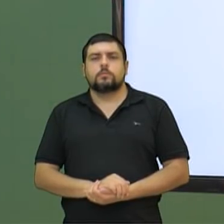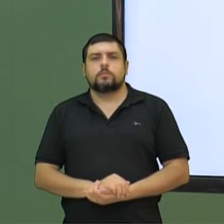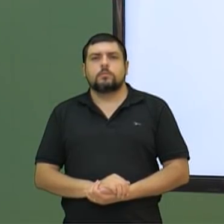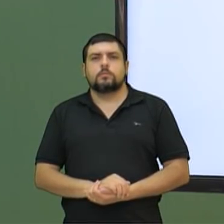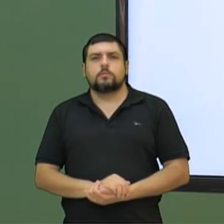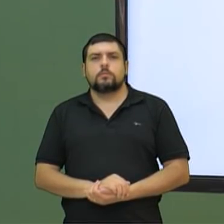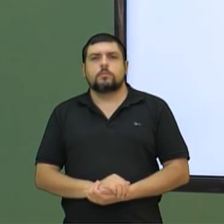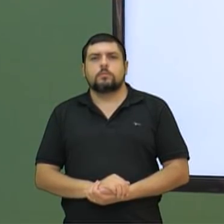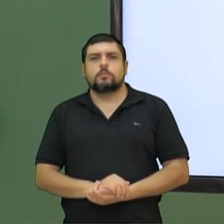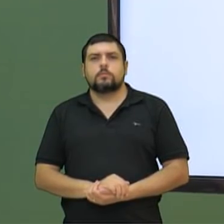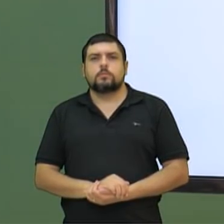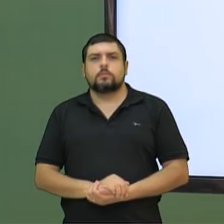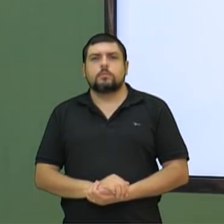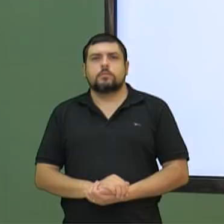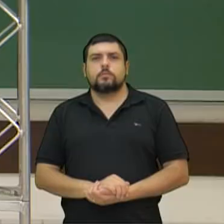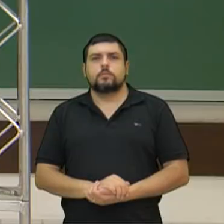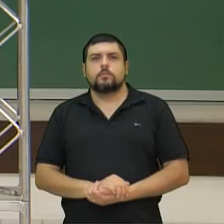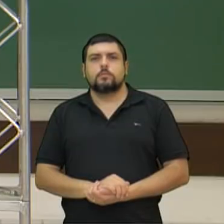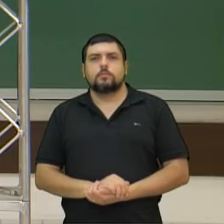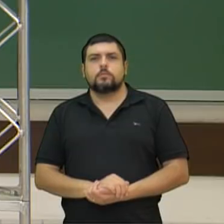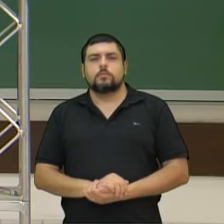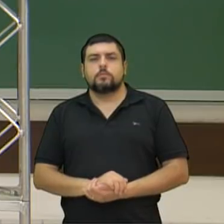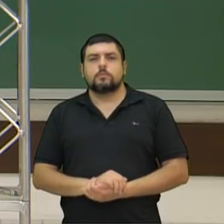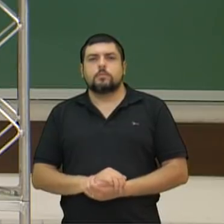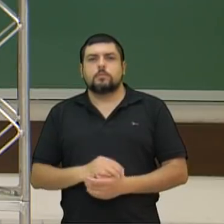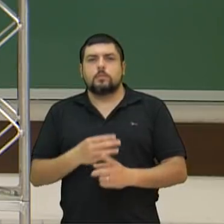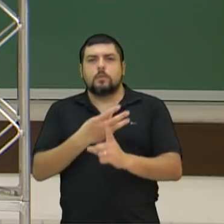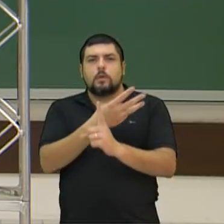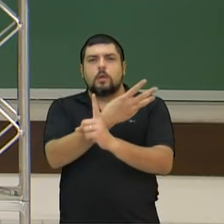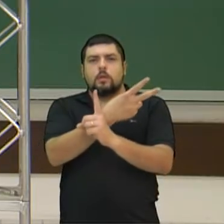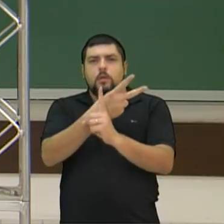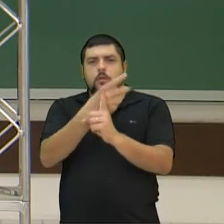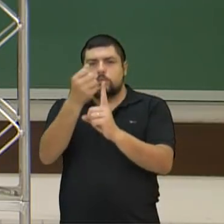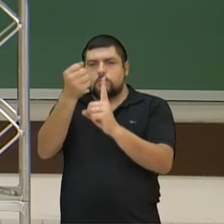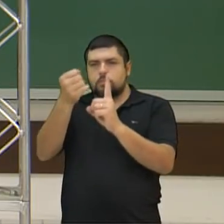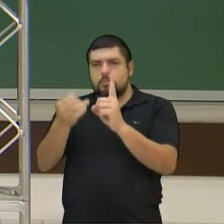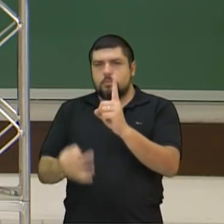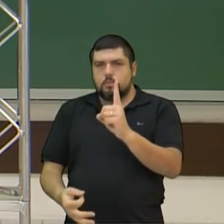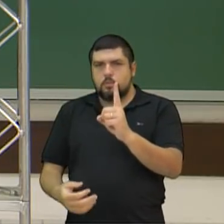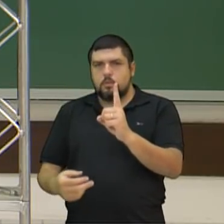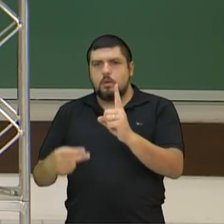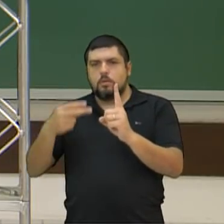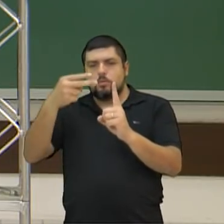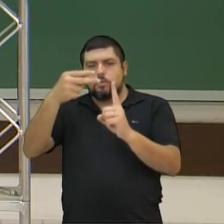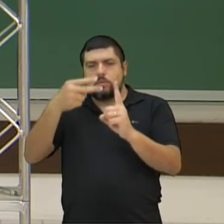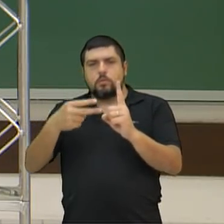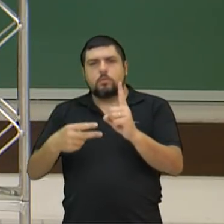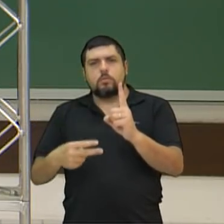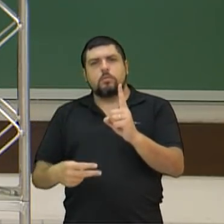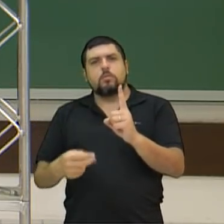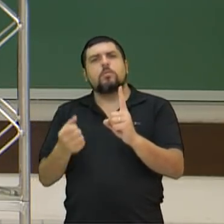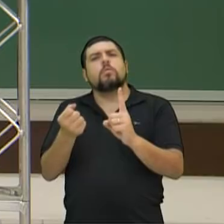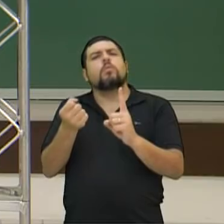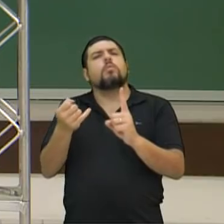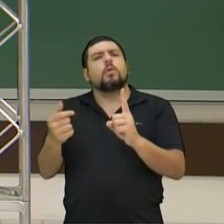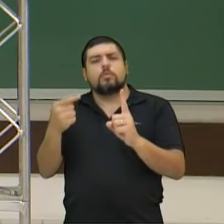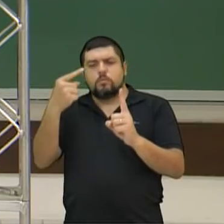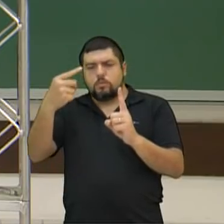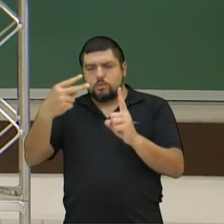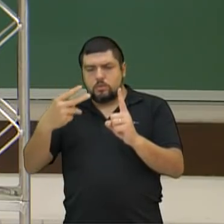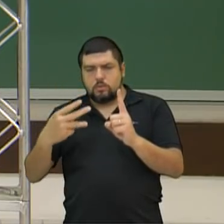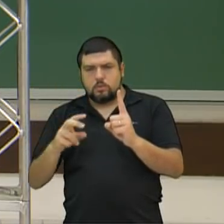E assim, fatoramos o 32. Quantos 2 nós temos aqui? 1, 2, 3, 4, 5. Então, isso